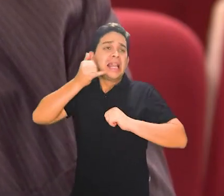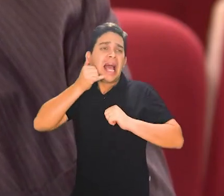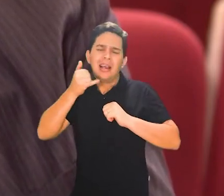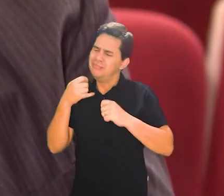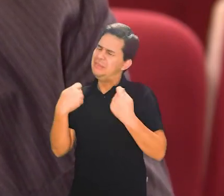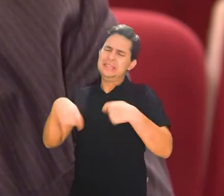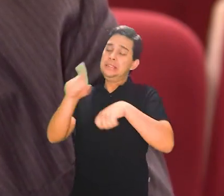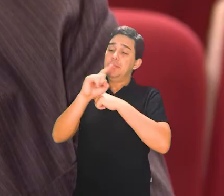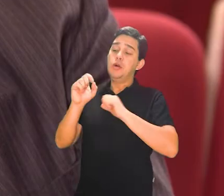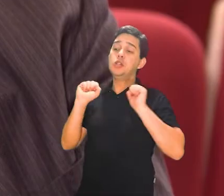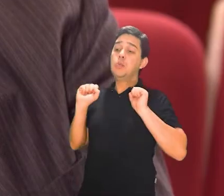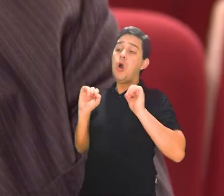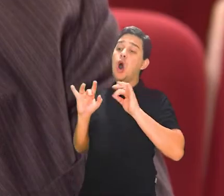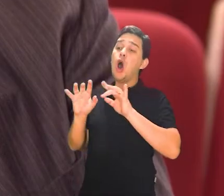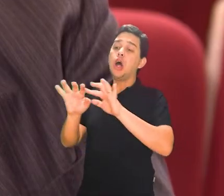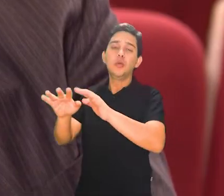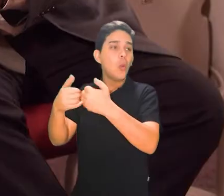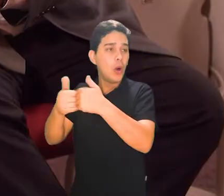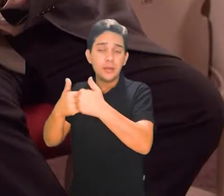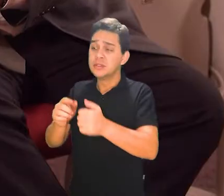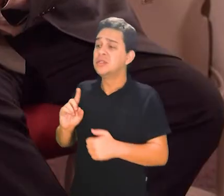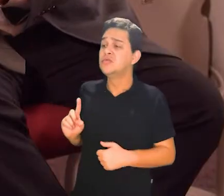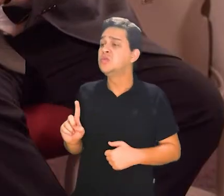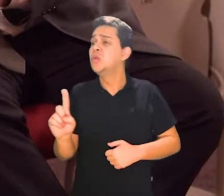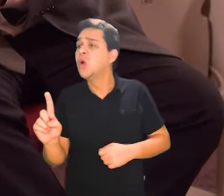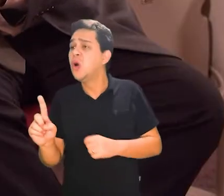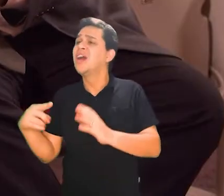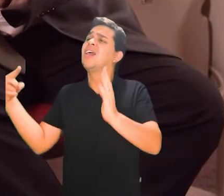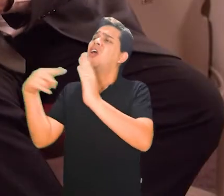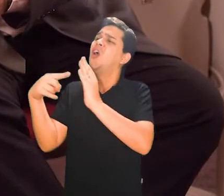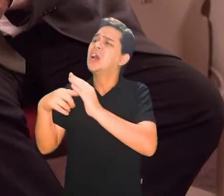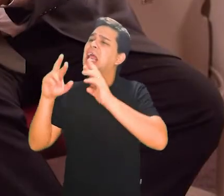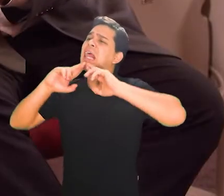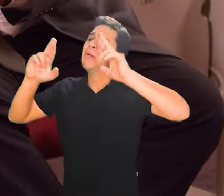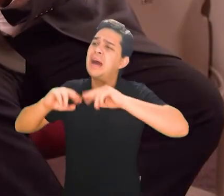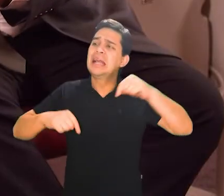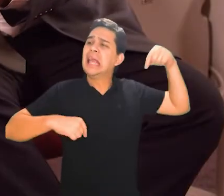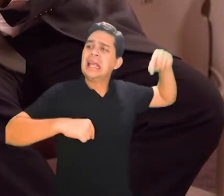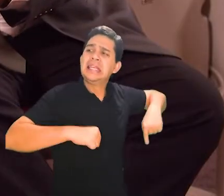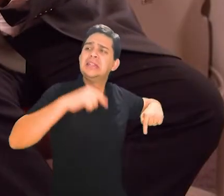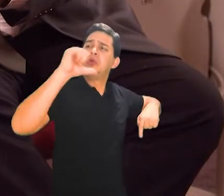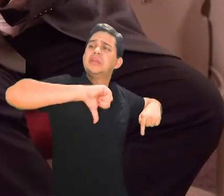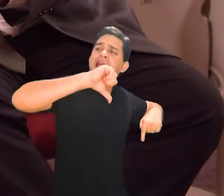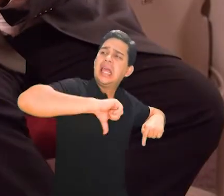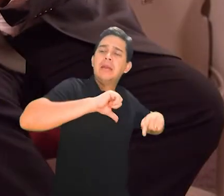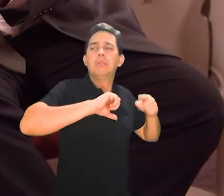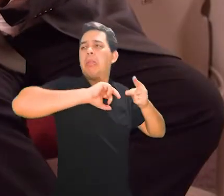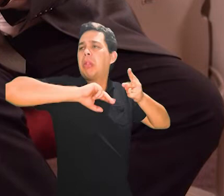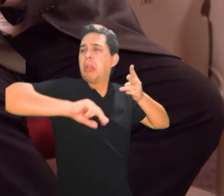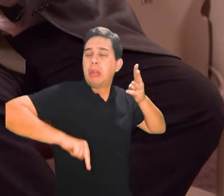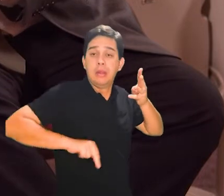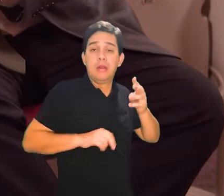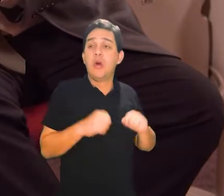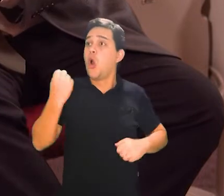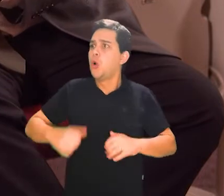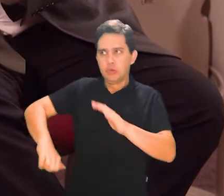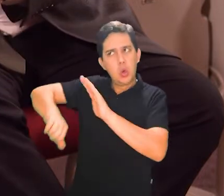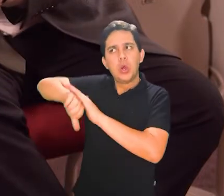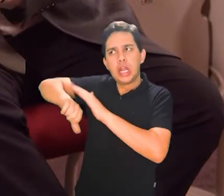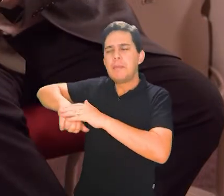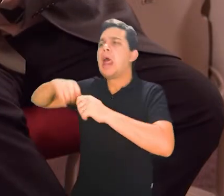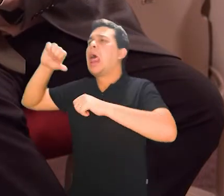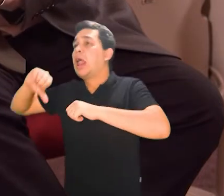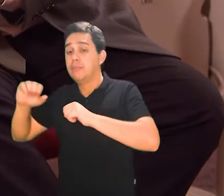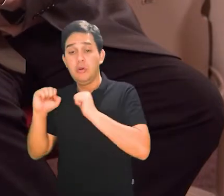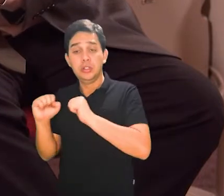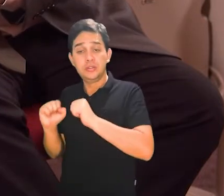para dentro da instituição Ministério Público. A ouvidoria também participa de uma rede de ouvidorias públicas e privadas, né, através do